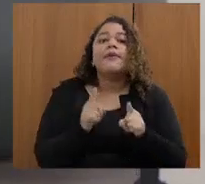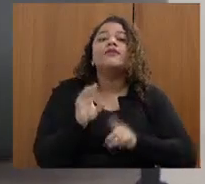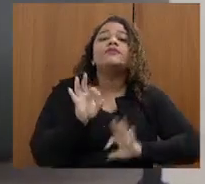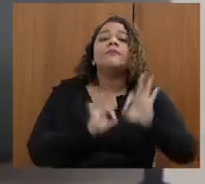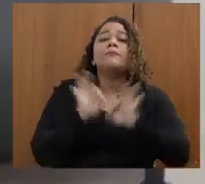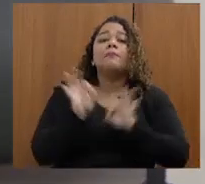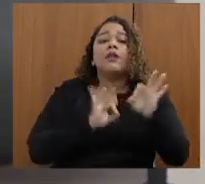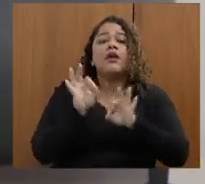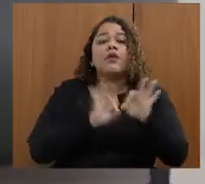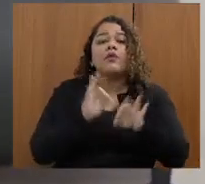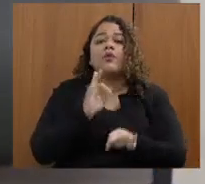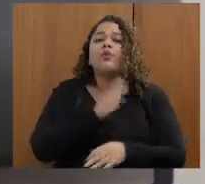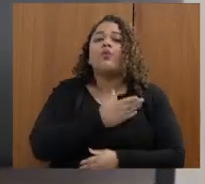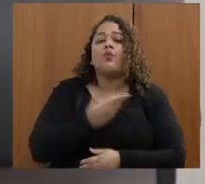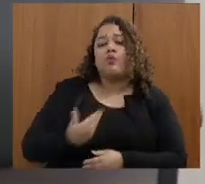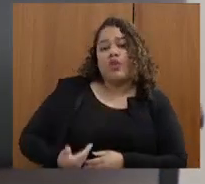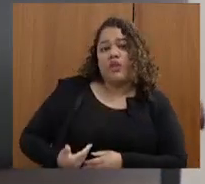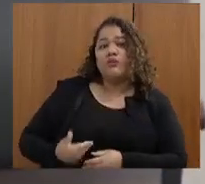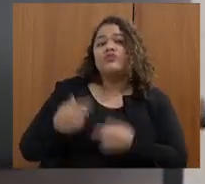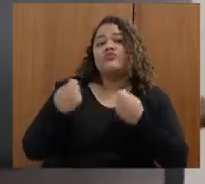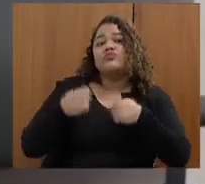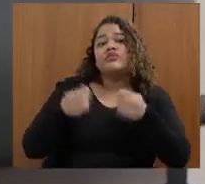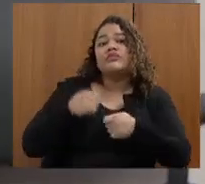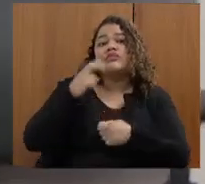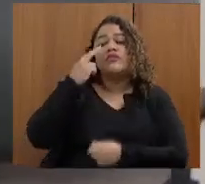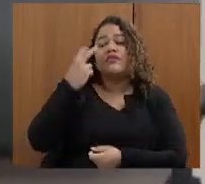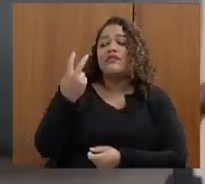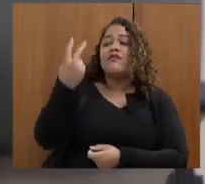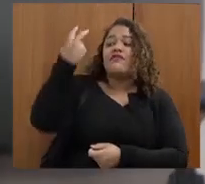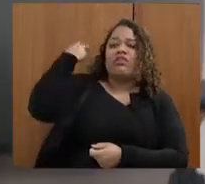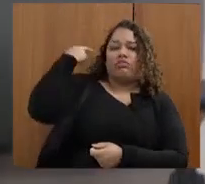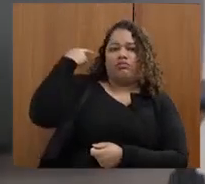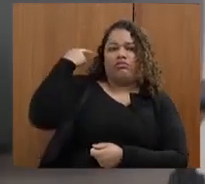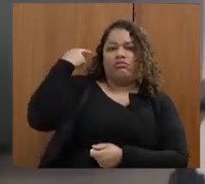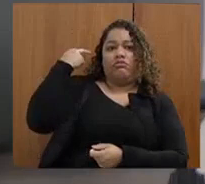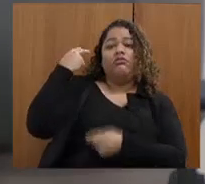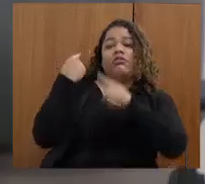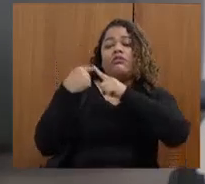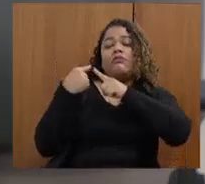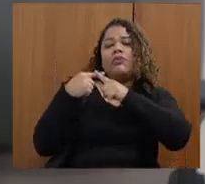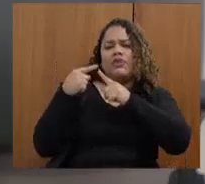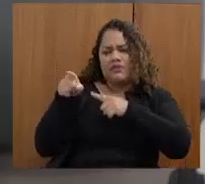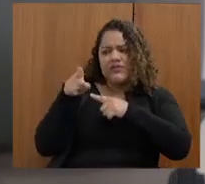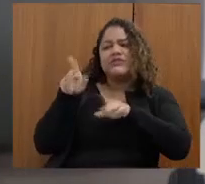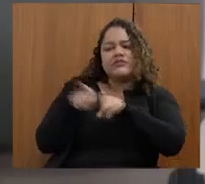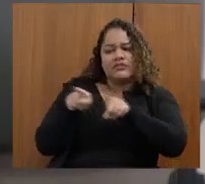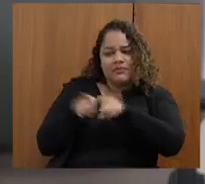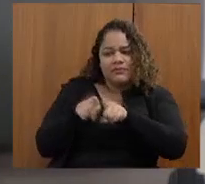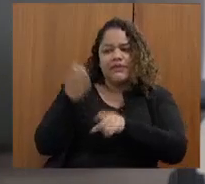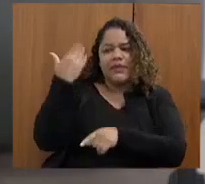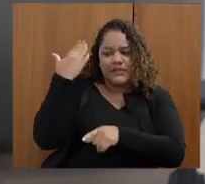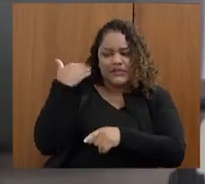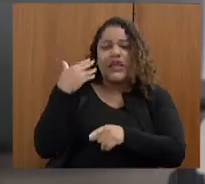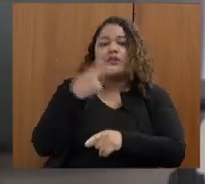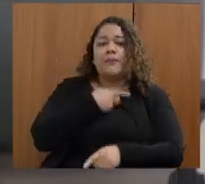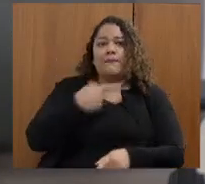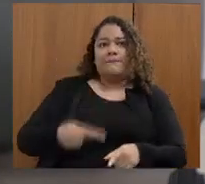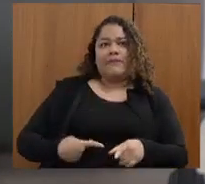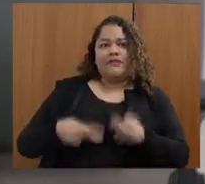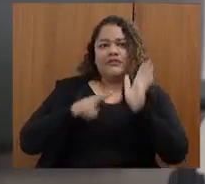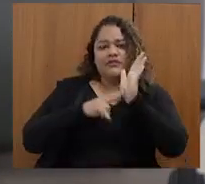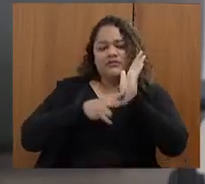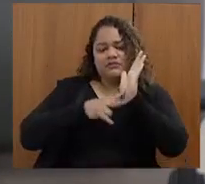a gente tem que só olhar para trás a senhora também é da presidente do sindicato e